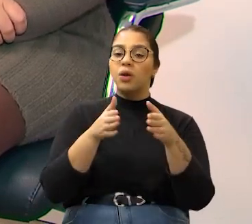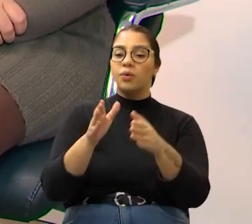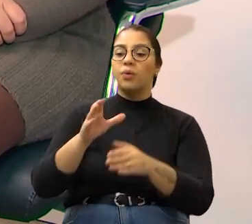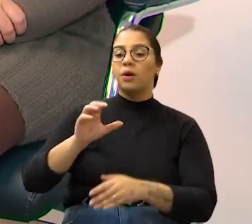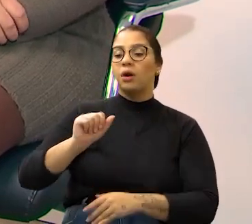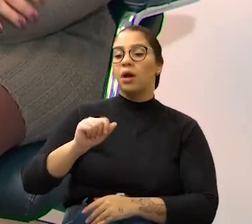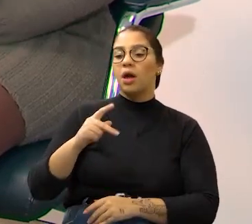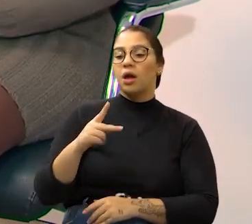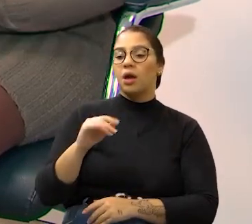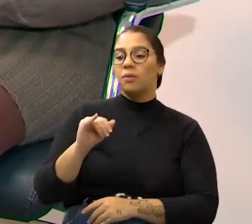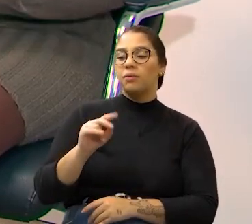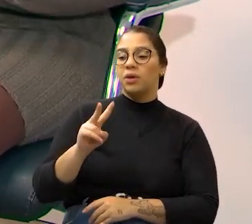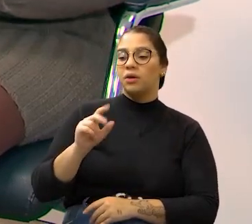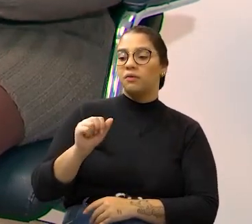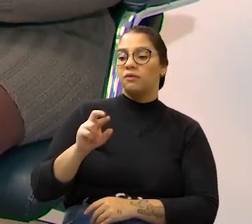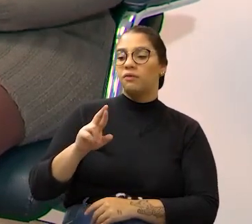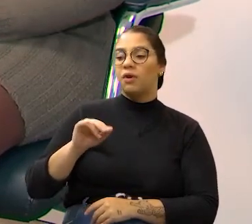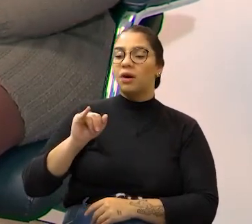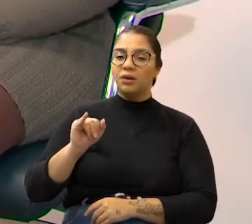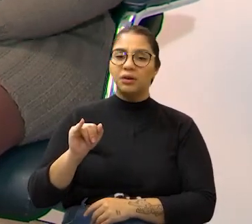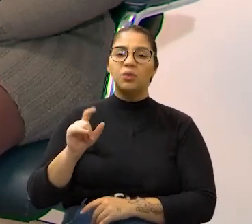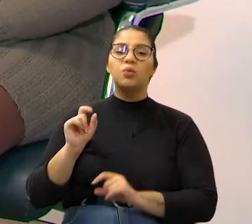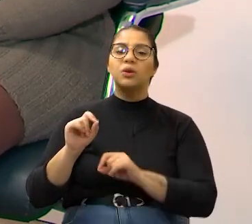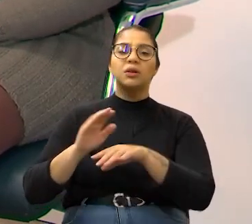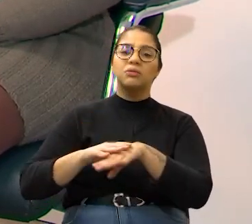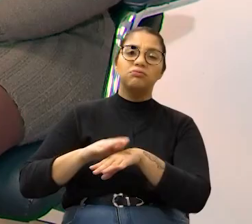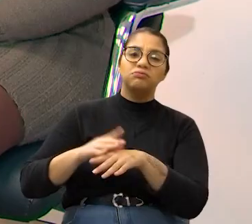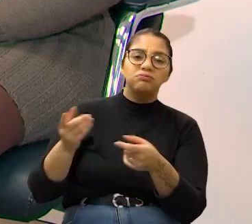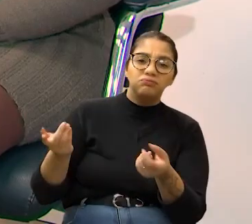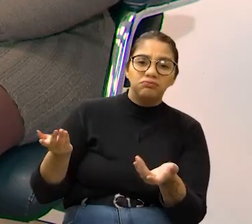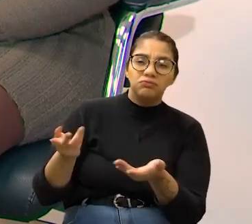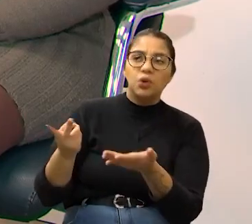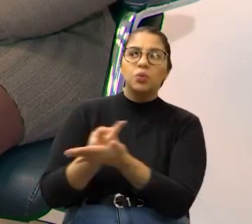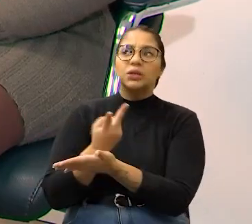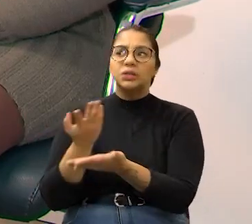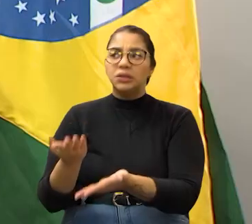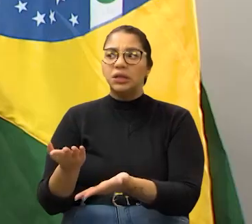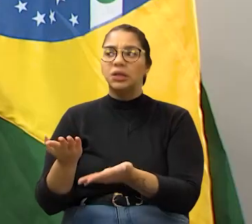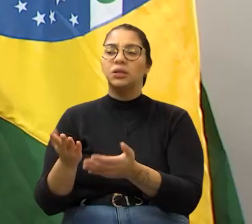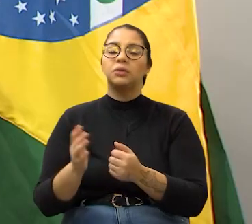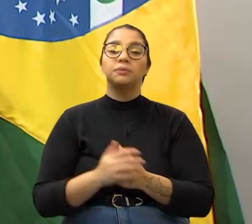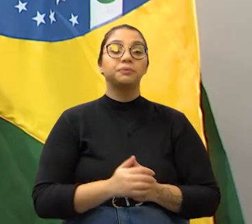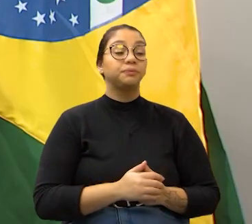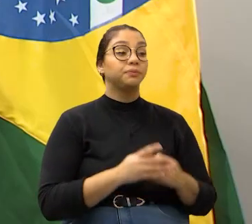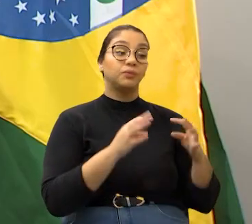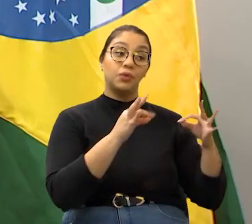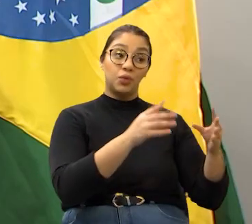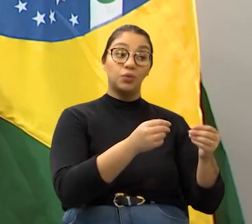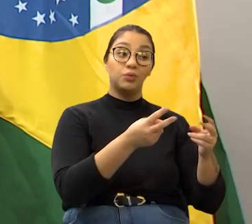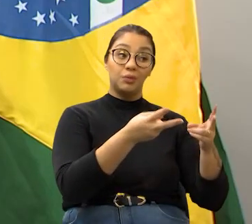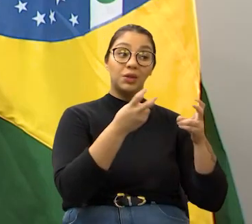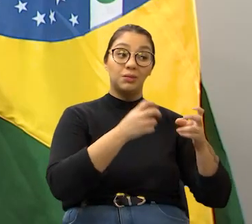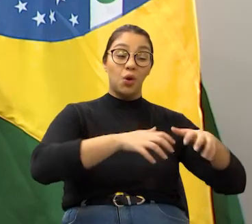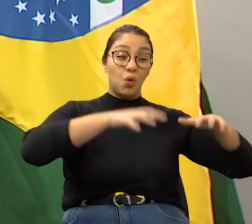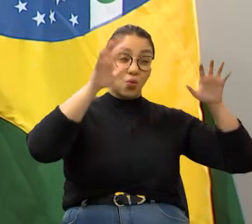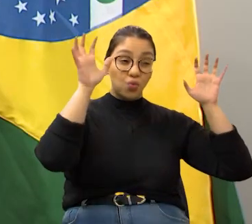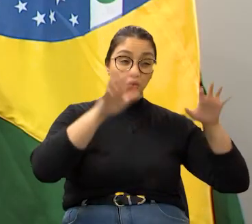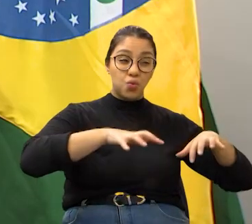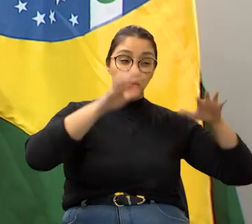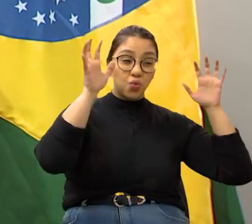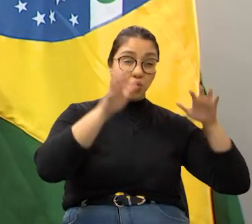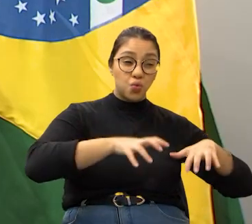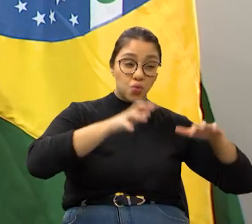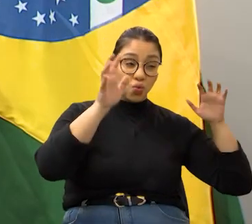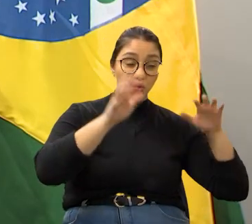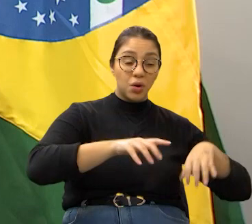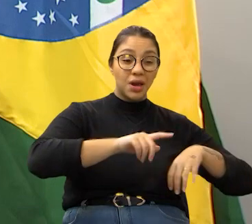está acontecendo e quais são as medidas que podem ser adotadas? Bem, todo mundo viu o volume de chuvas e as consequências